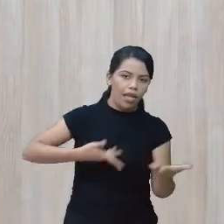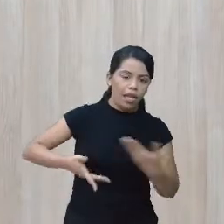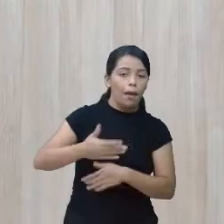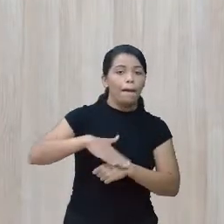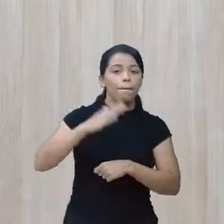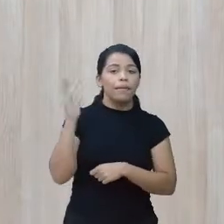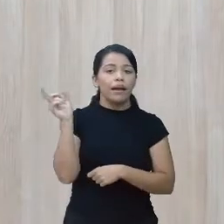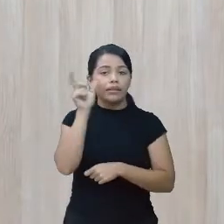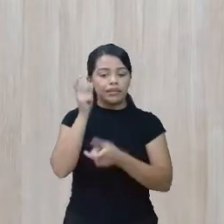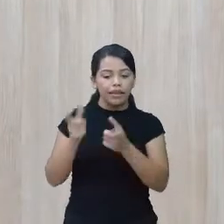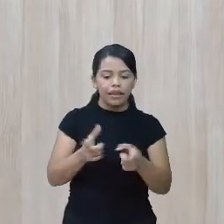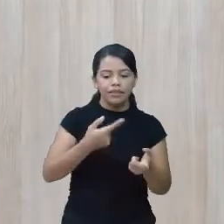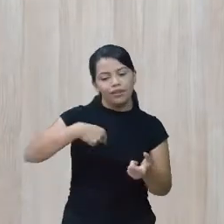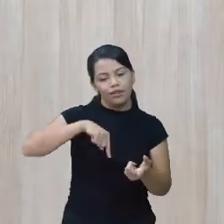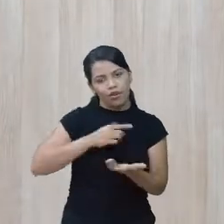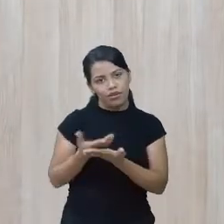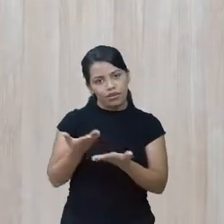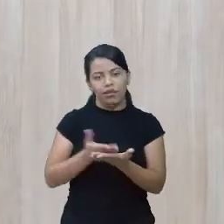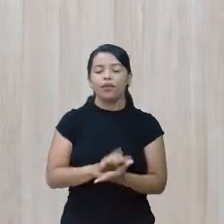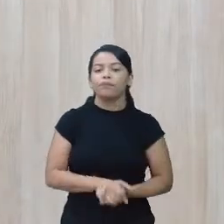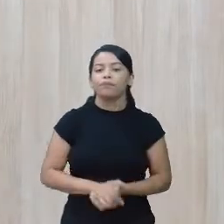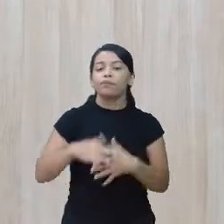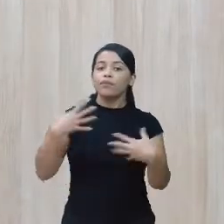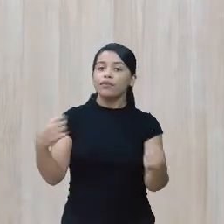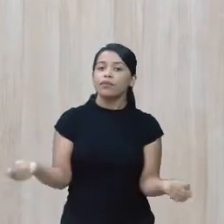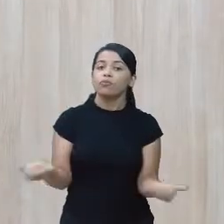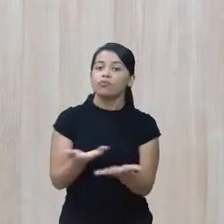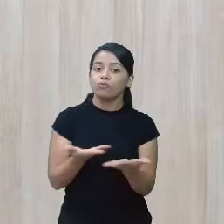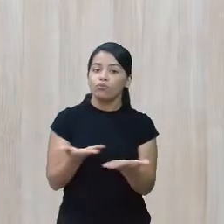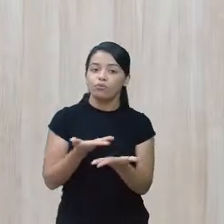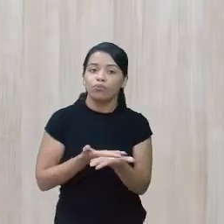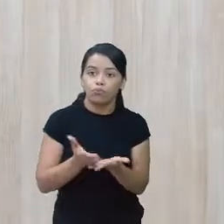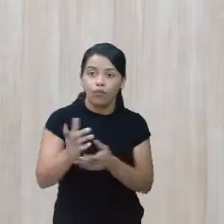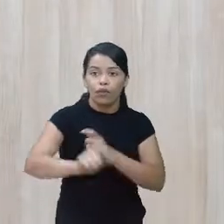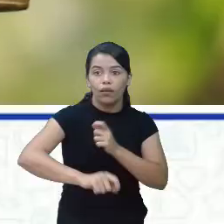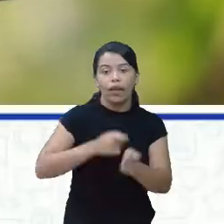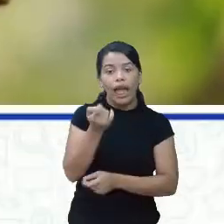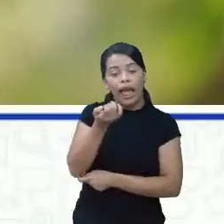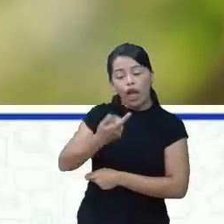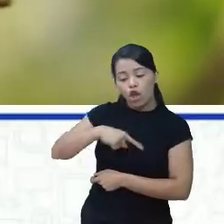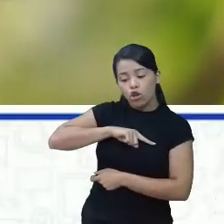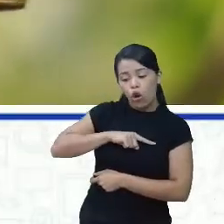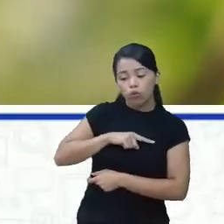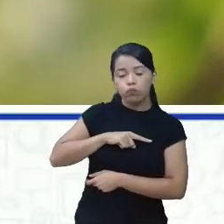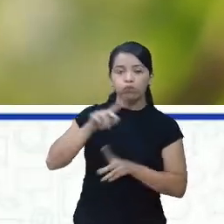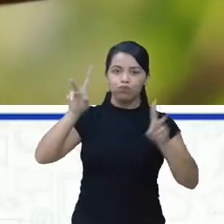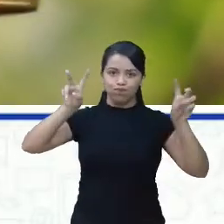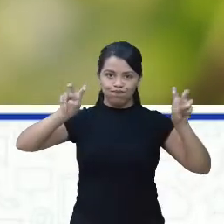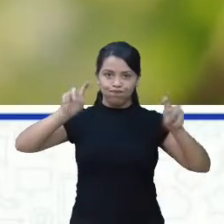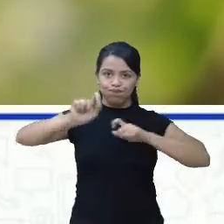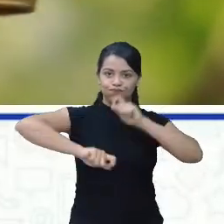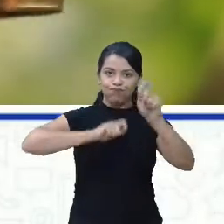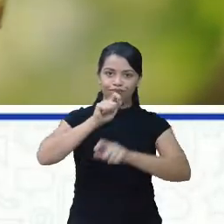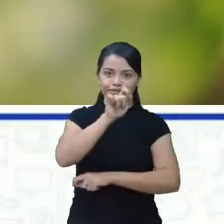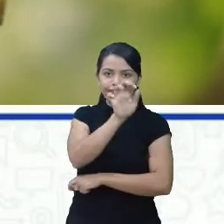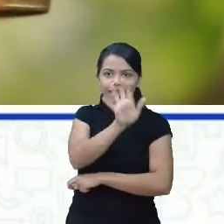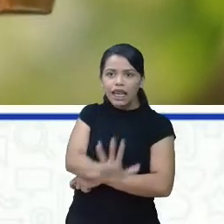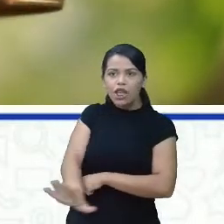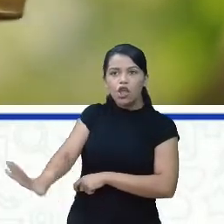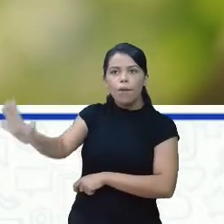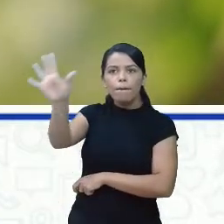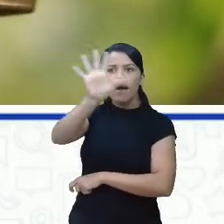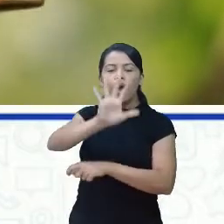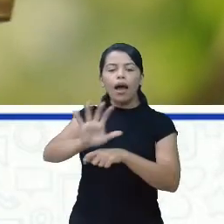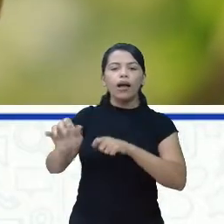forma. Bora lá. Nosso assunto hoje é paisagem sonora. Mas a